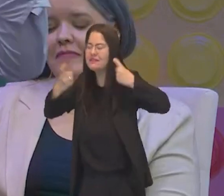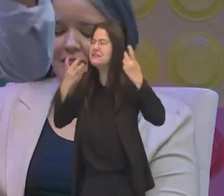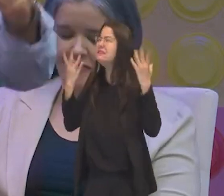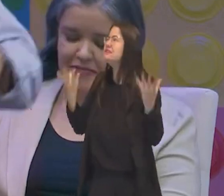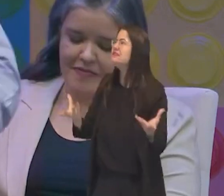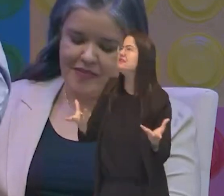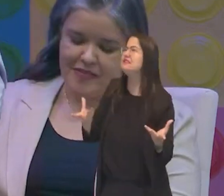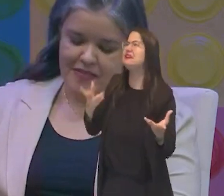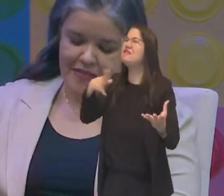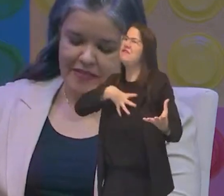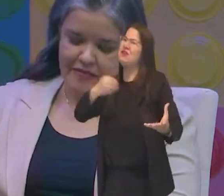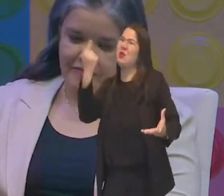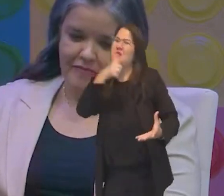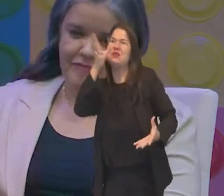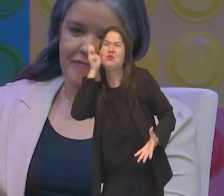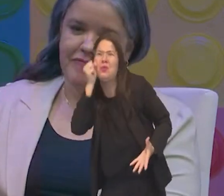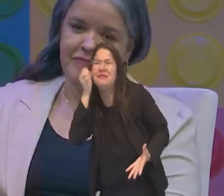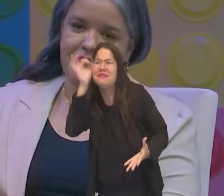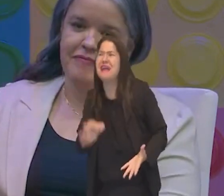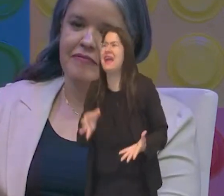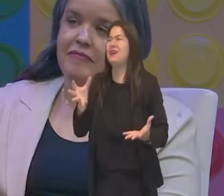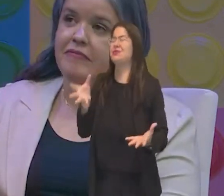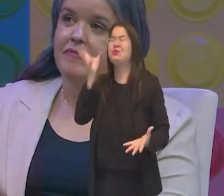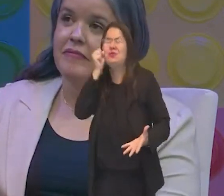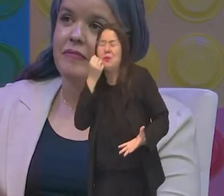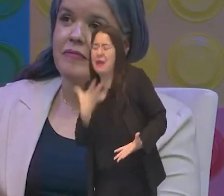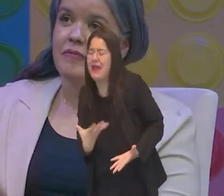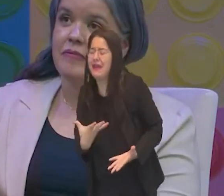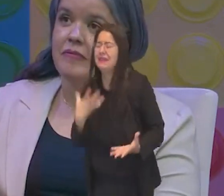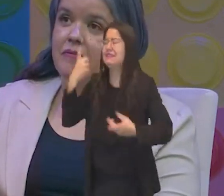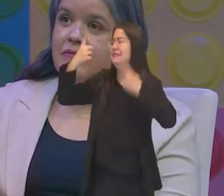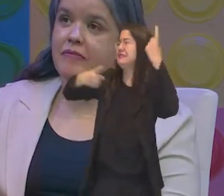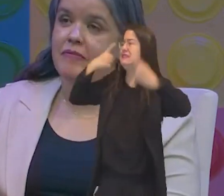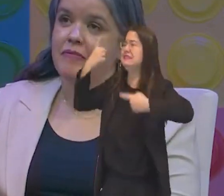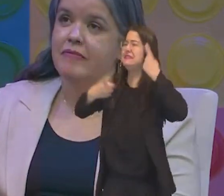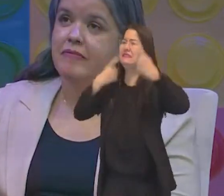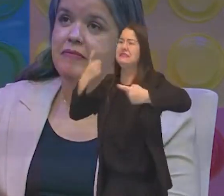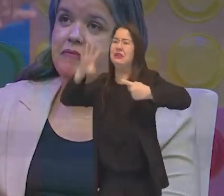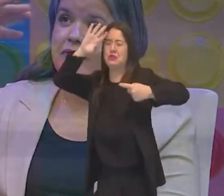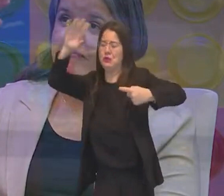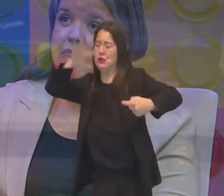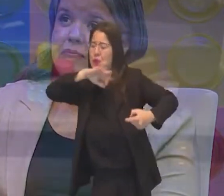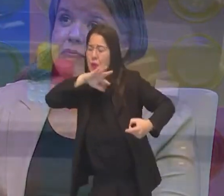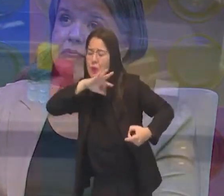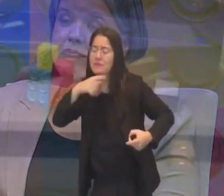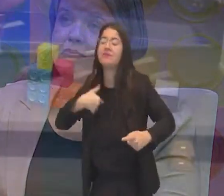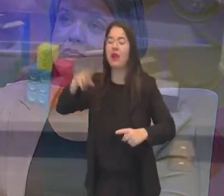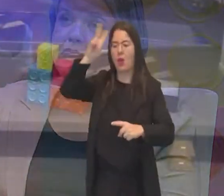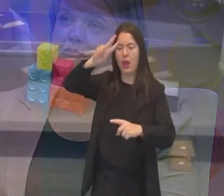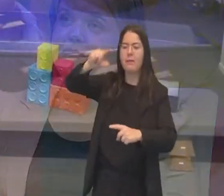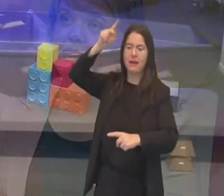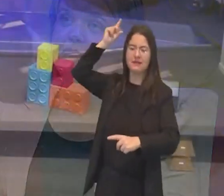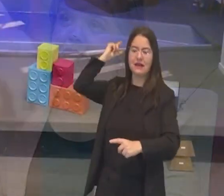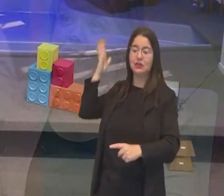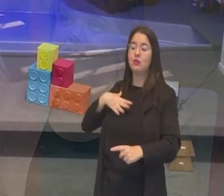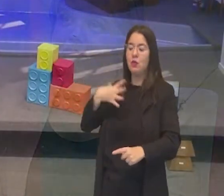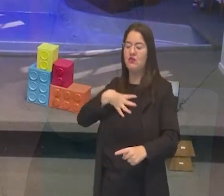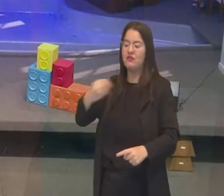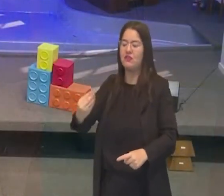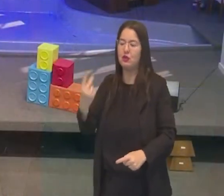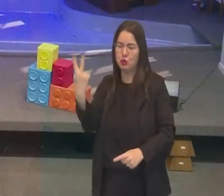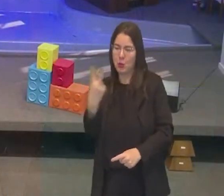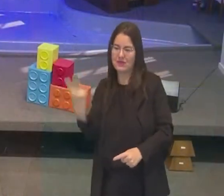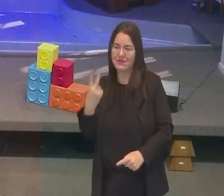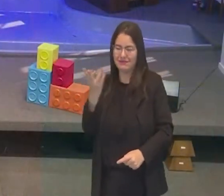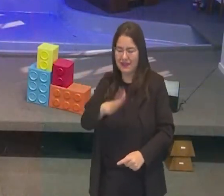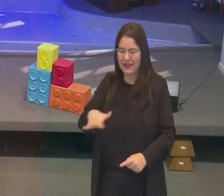que ele foi dormir? Será que ele dormiu bem? Será que teve pesadelo? Eu lembro quando os nossos eram pequenos, os 2, tanto